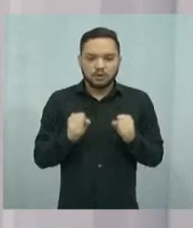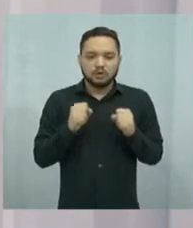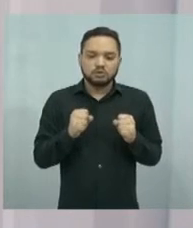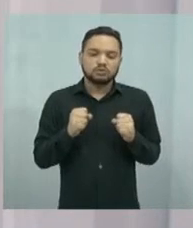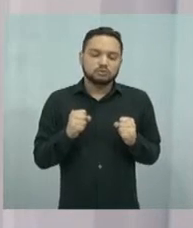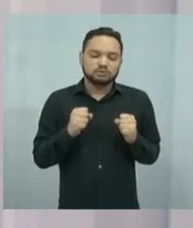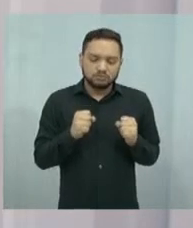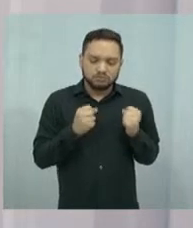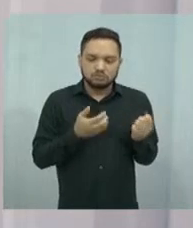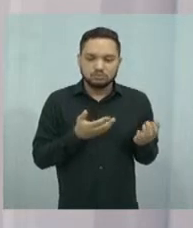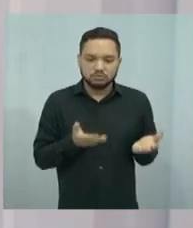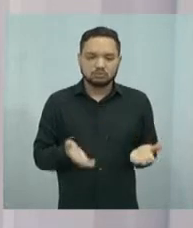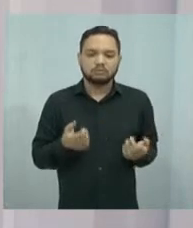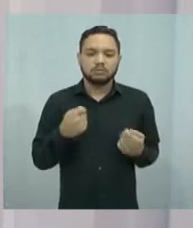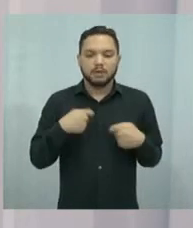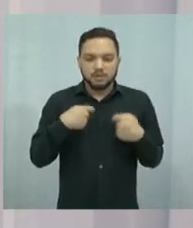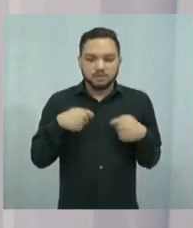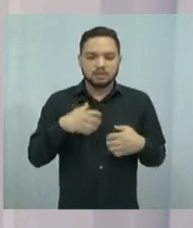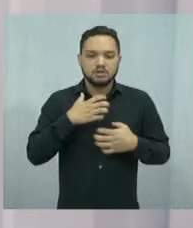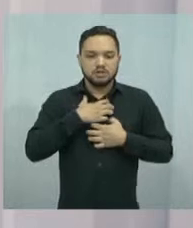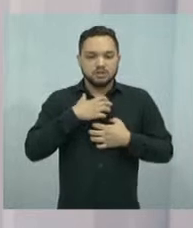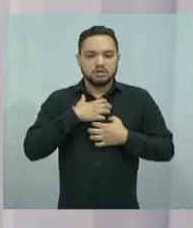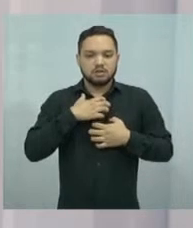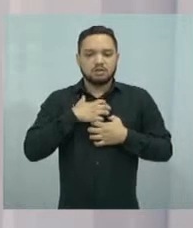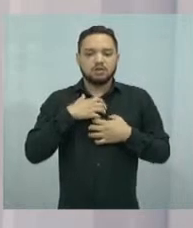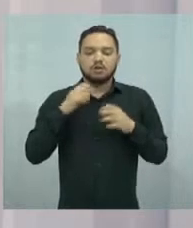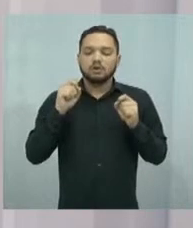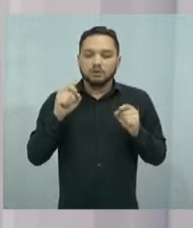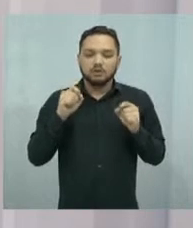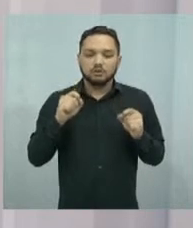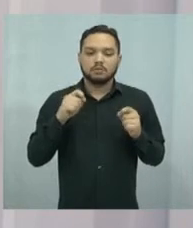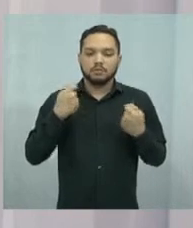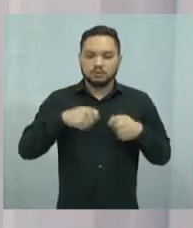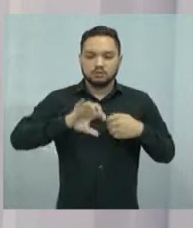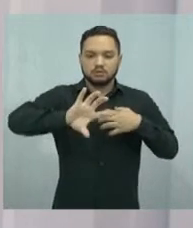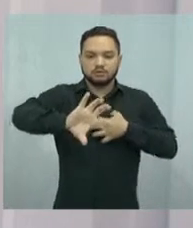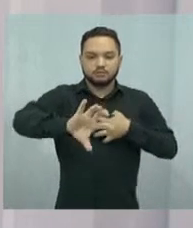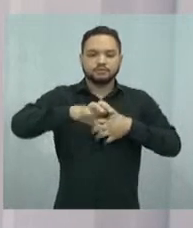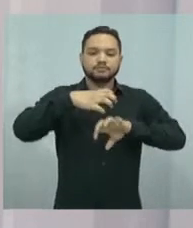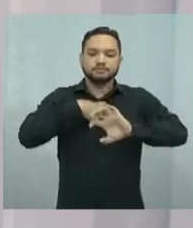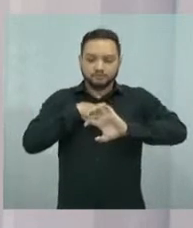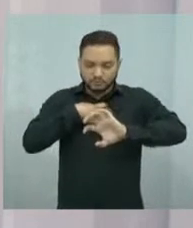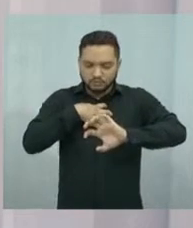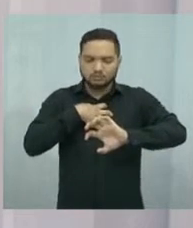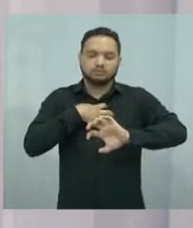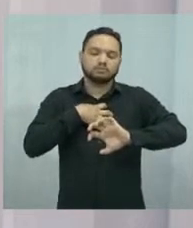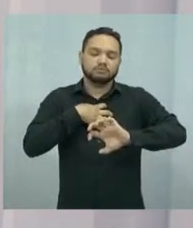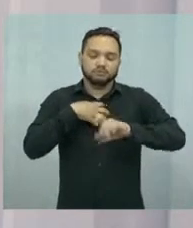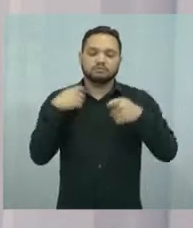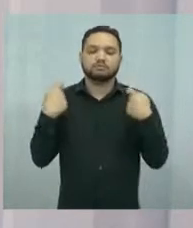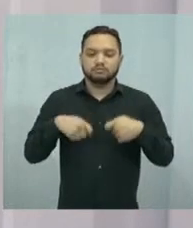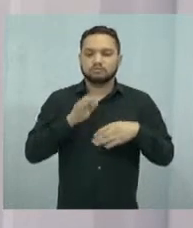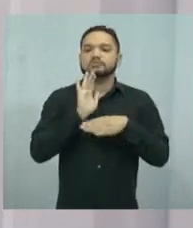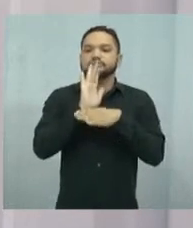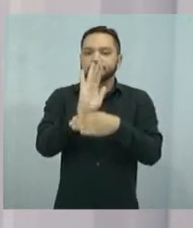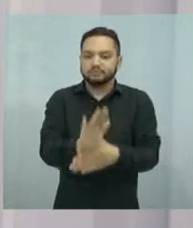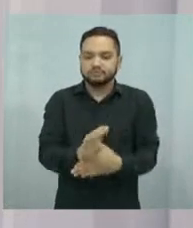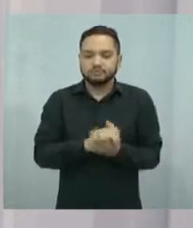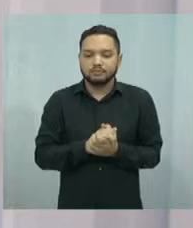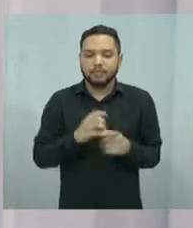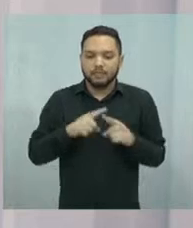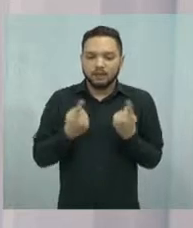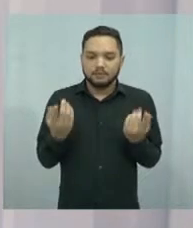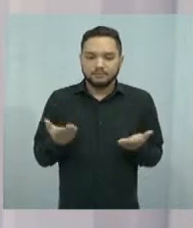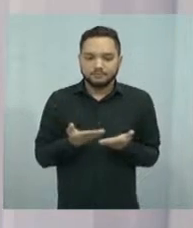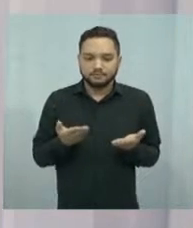você ter esse sentimento altruísta, né? De se colocar frente à dor do outro e ajudá-lo. Mas hoje